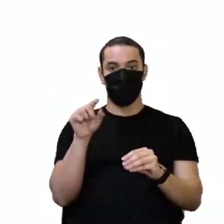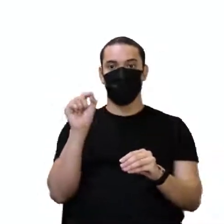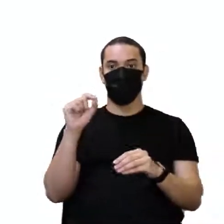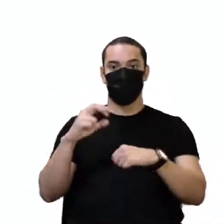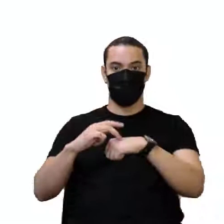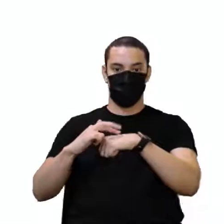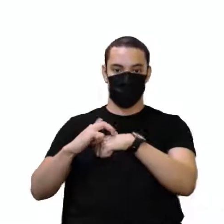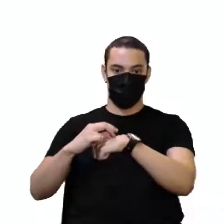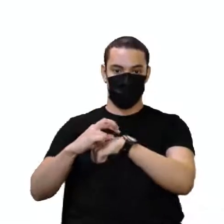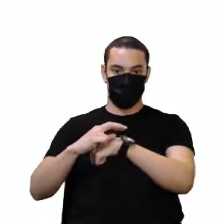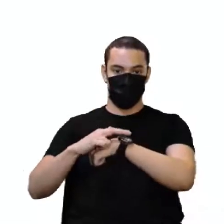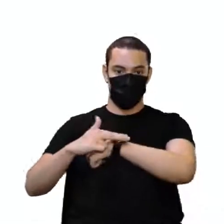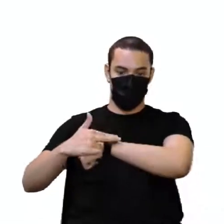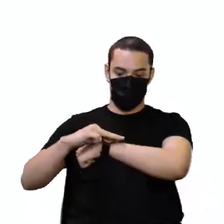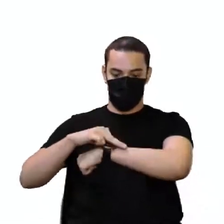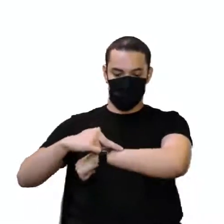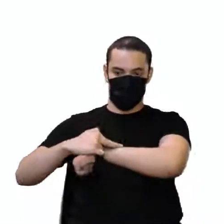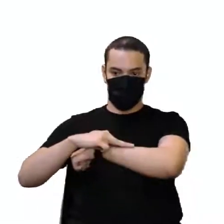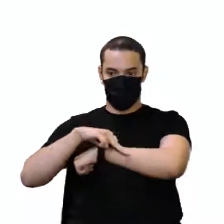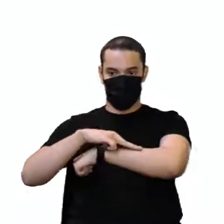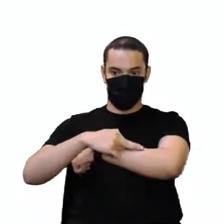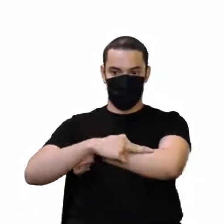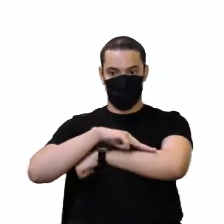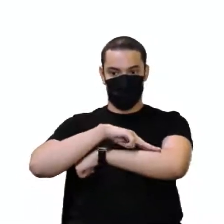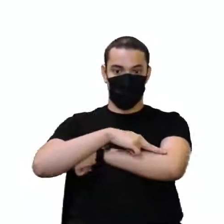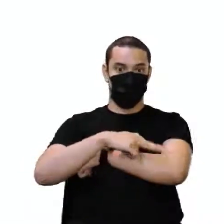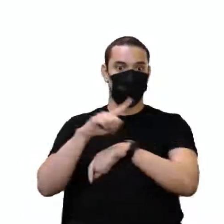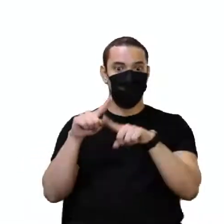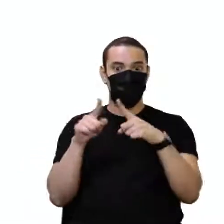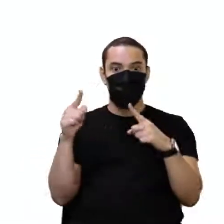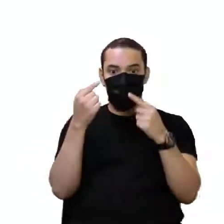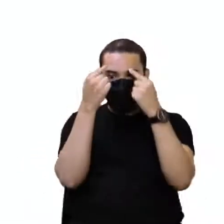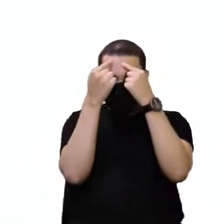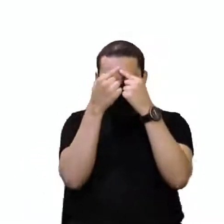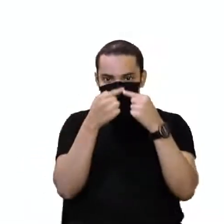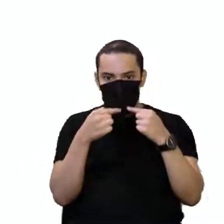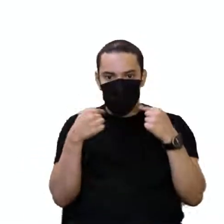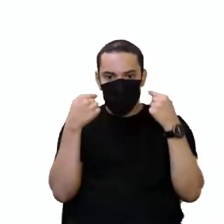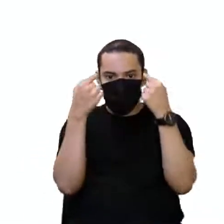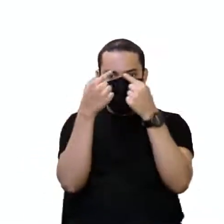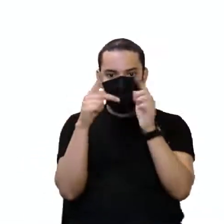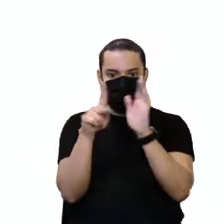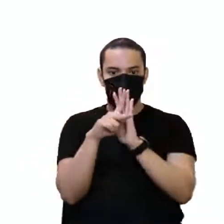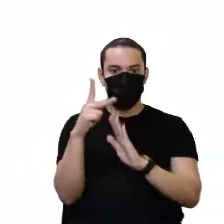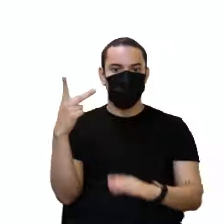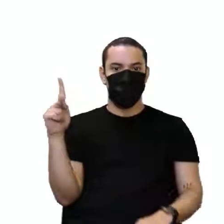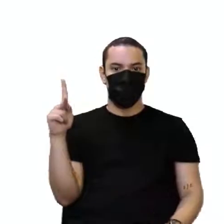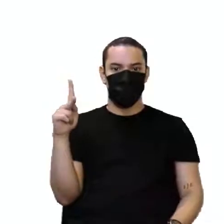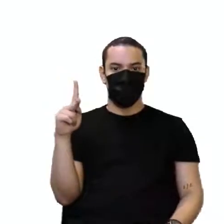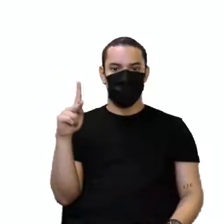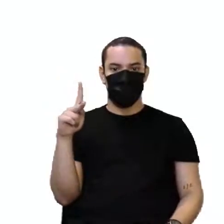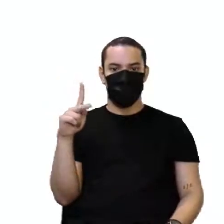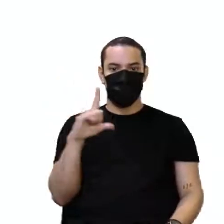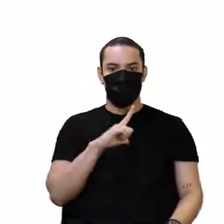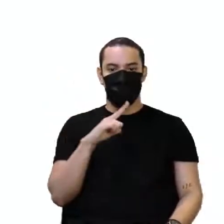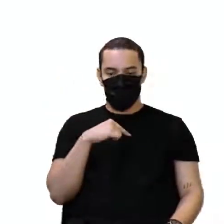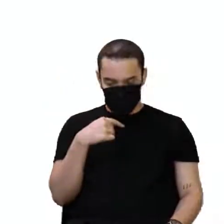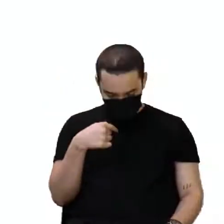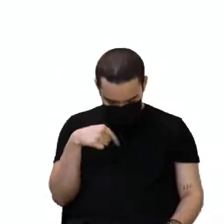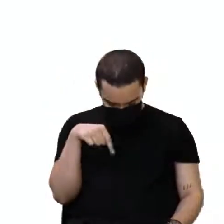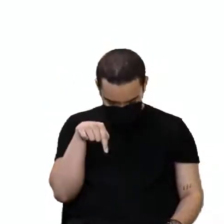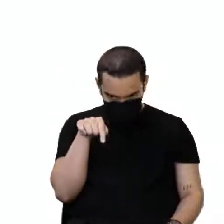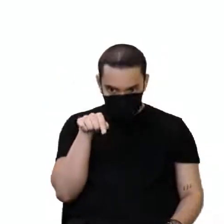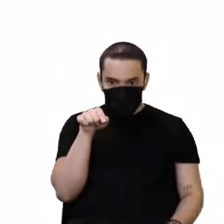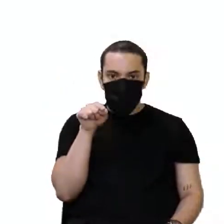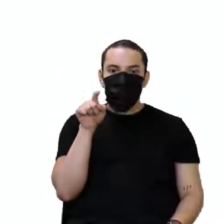lagarta, tá? Só que, olha o tamanho da cabecinha dela, na parte interior do corpo dela. Ela levanta assim, ó,